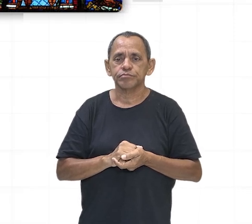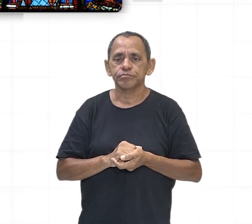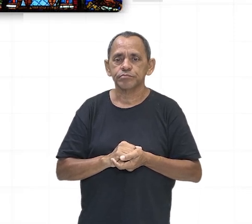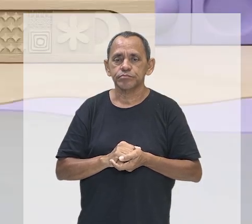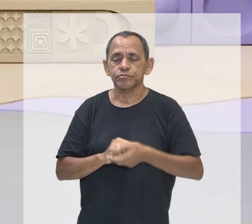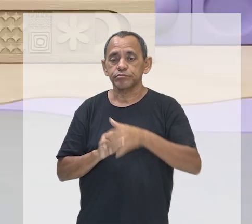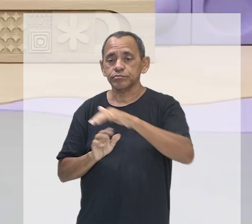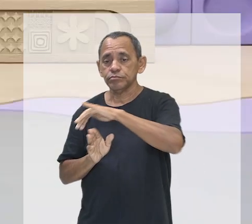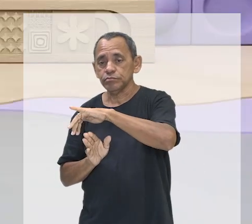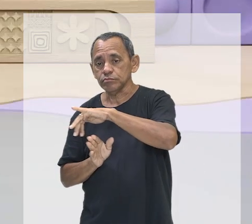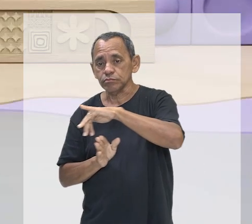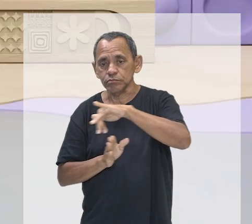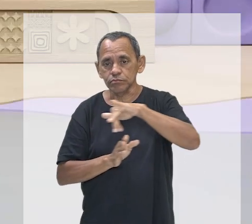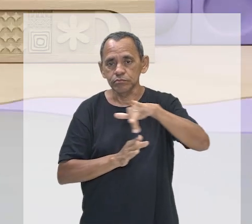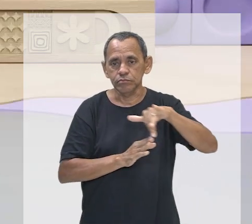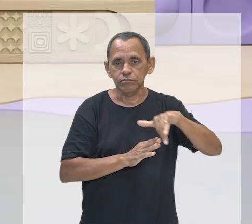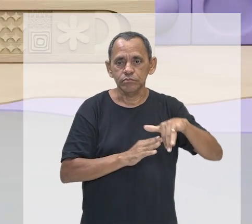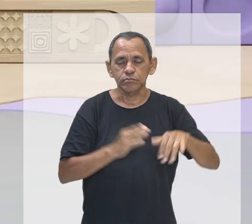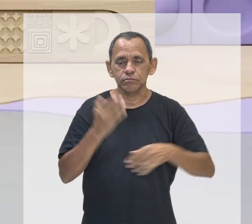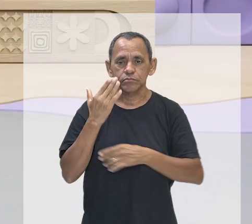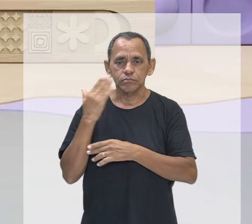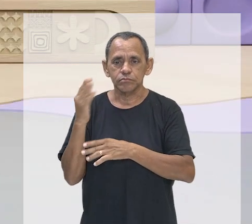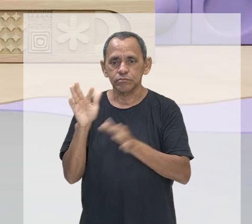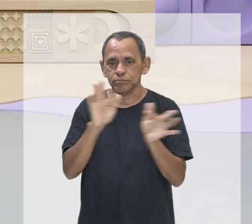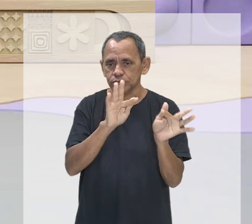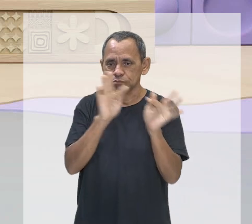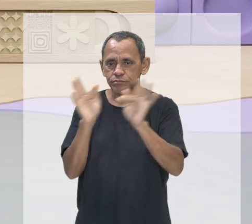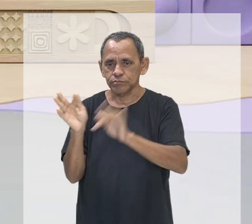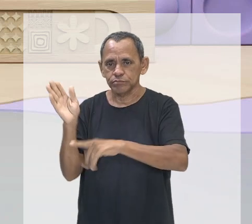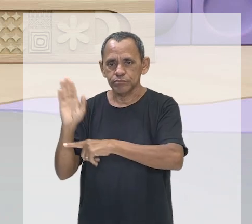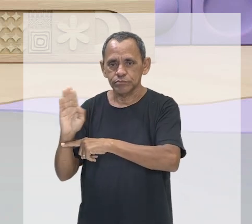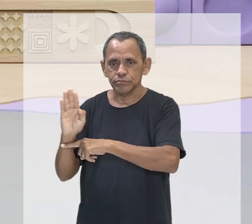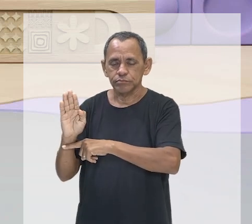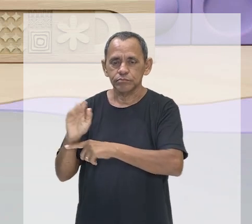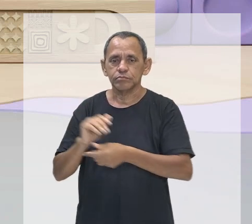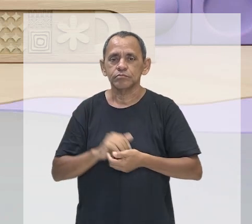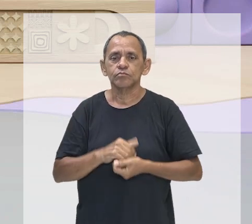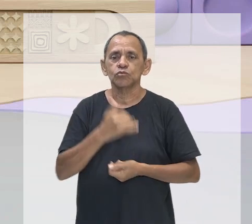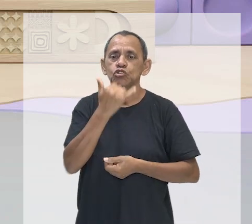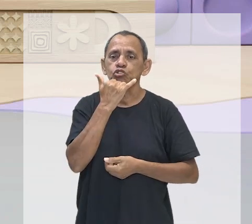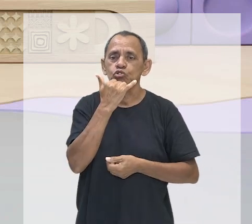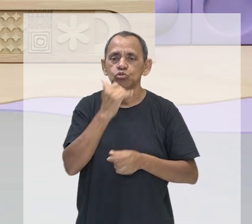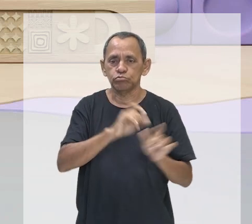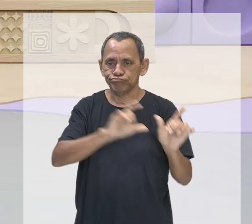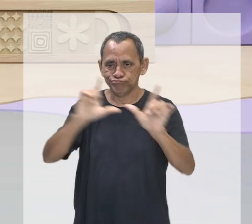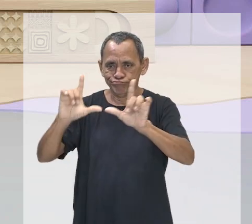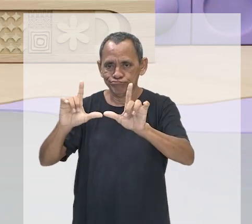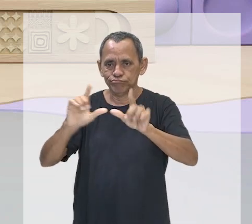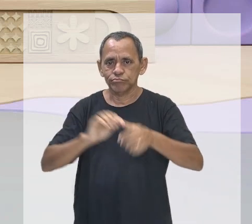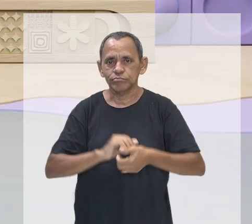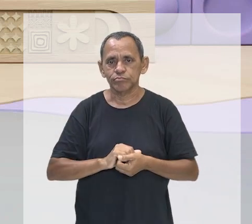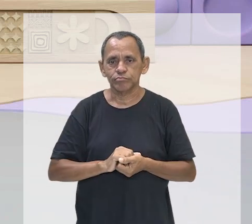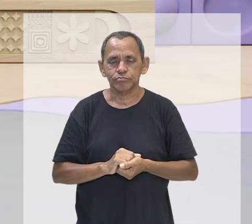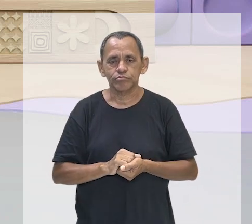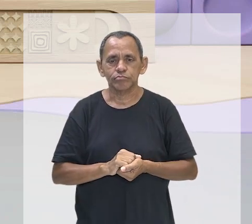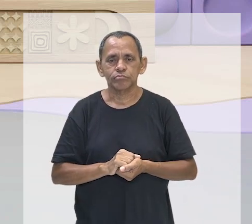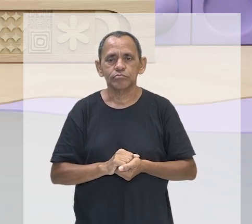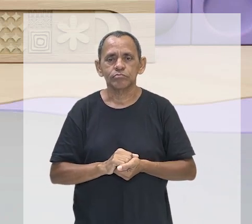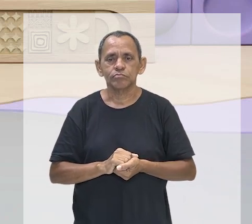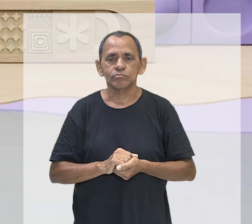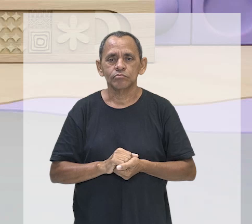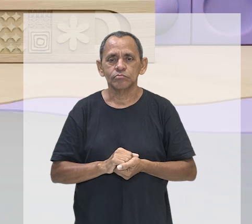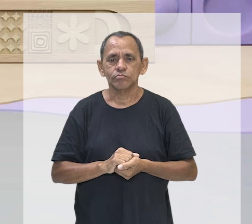Vamos ver aqui o próximo vídeo. Né? Aliás, a próxima cartela. Né?